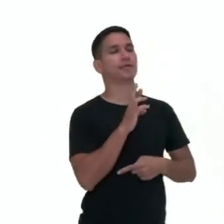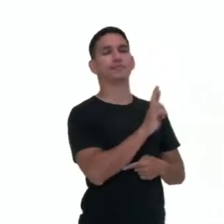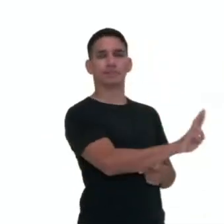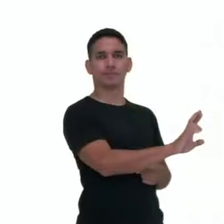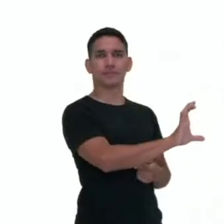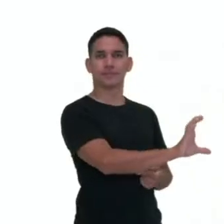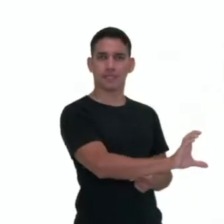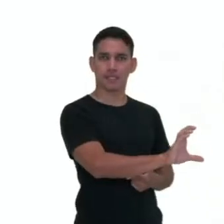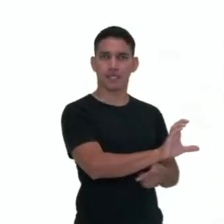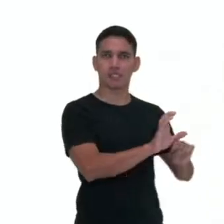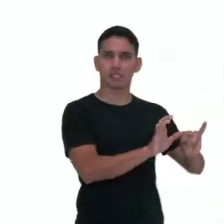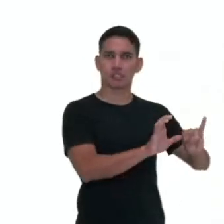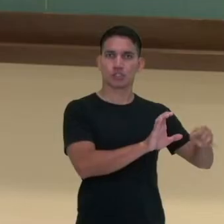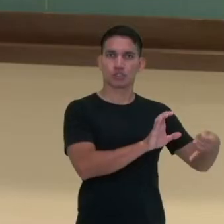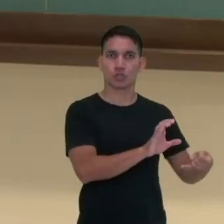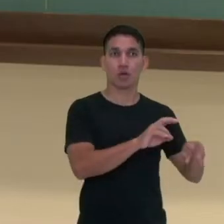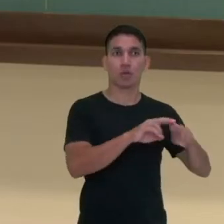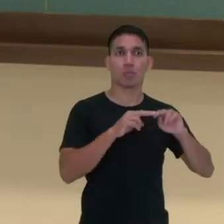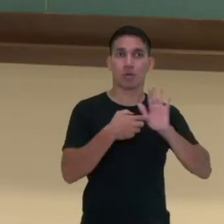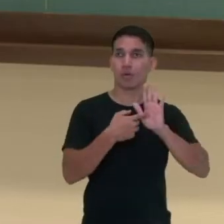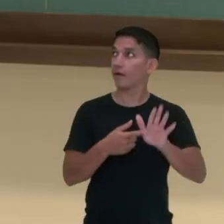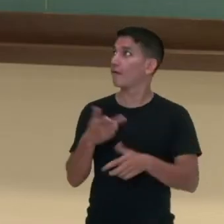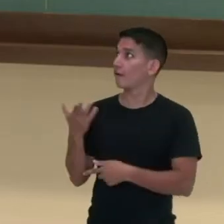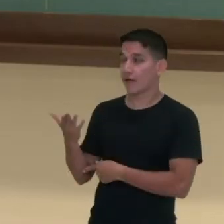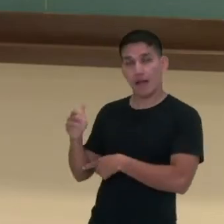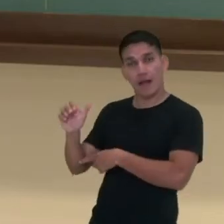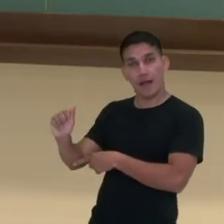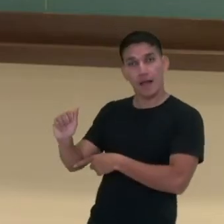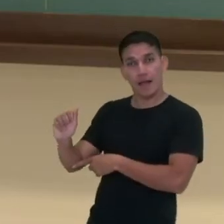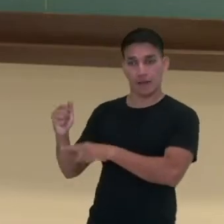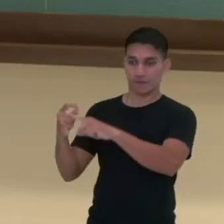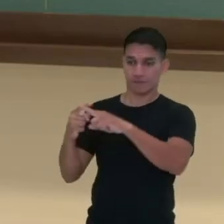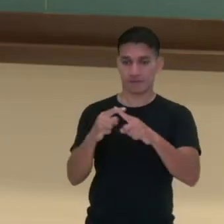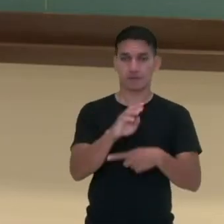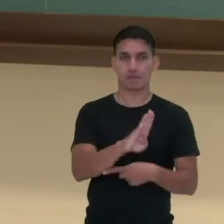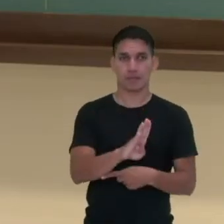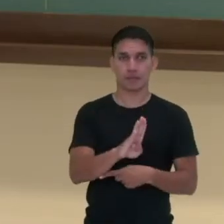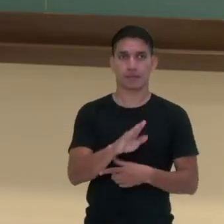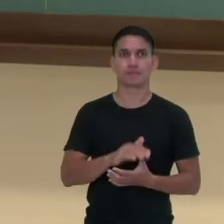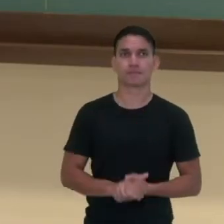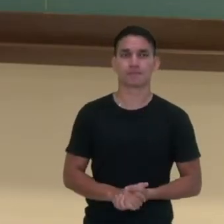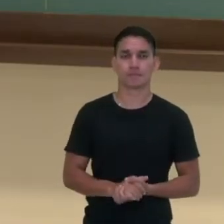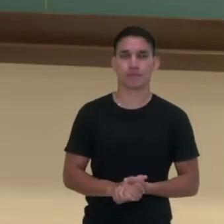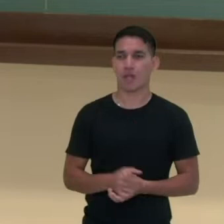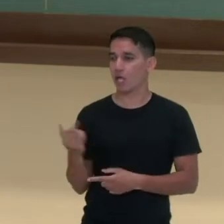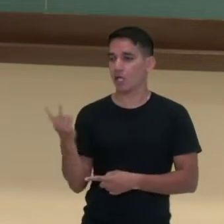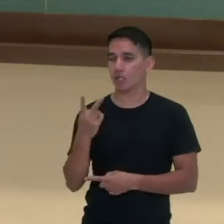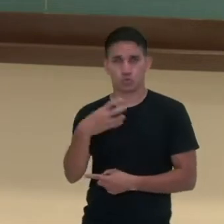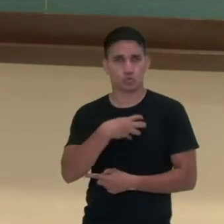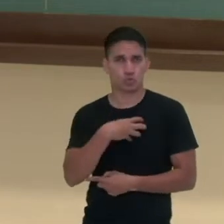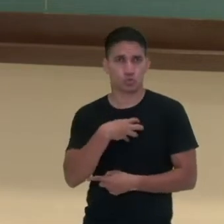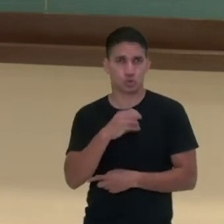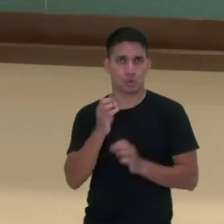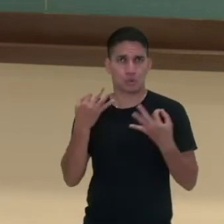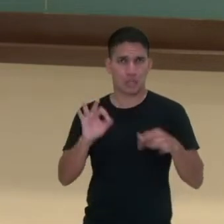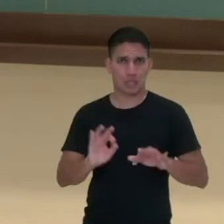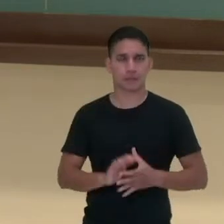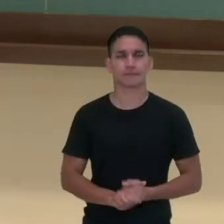matrizes por A vezes B ou AB, sem o sinalzinho aqui. As duas maneiras estão corretas, né,